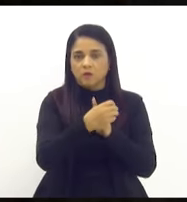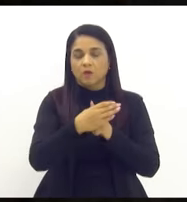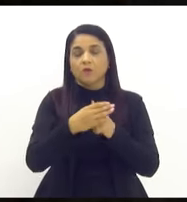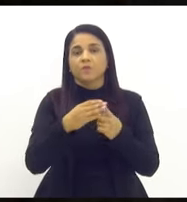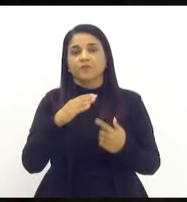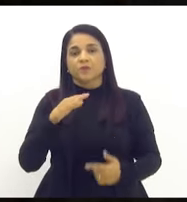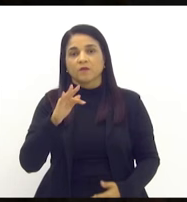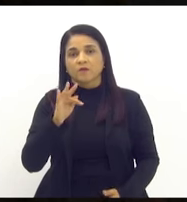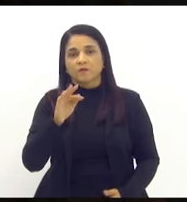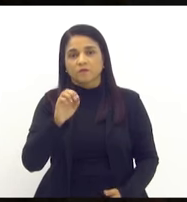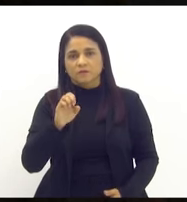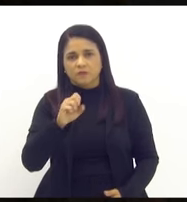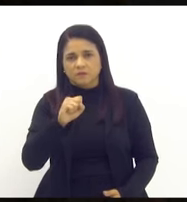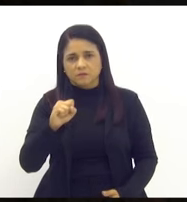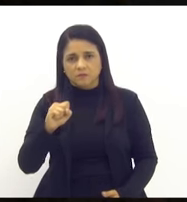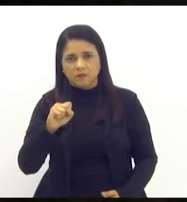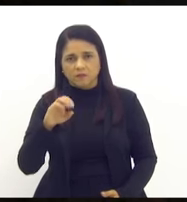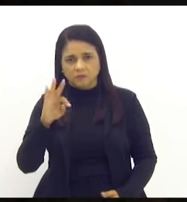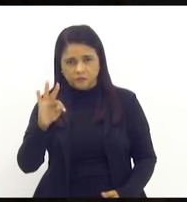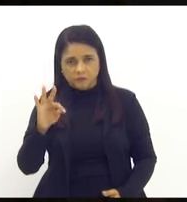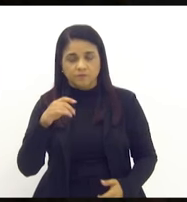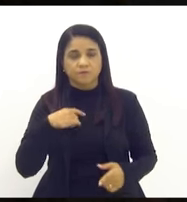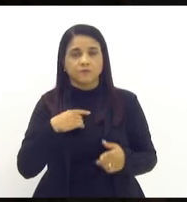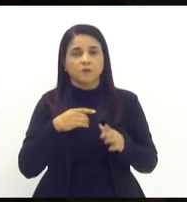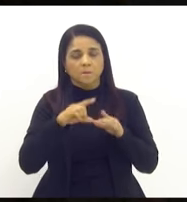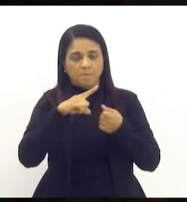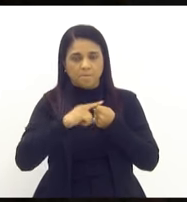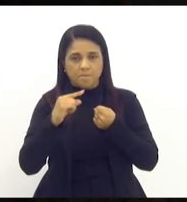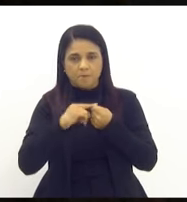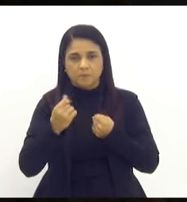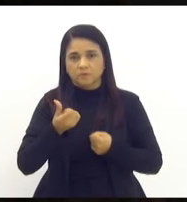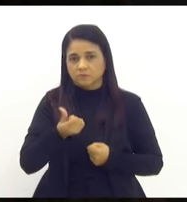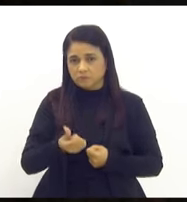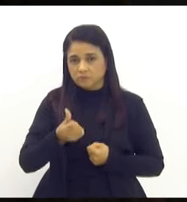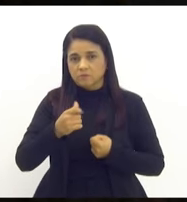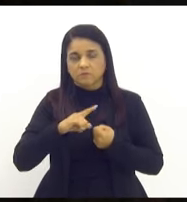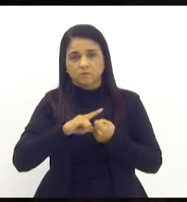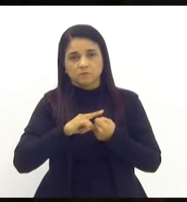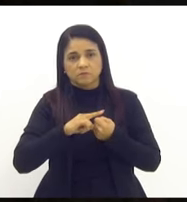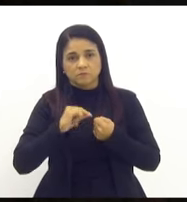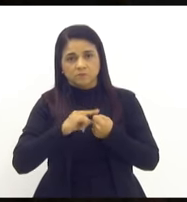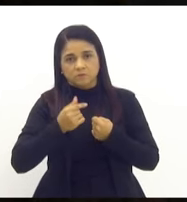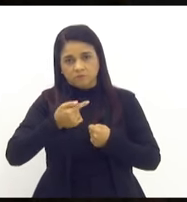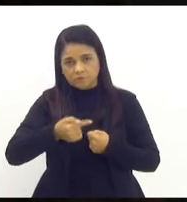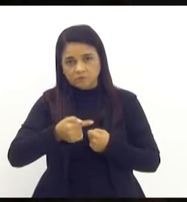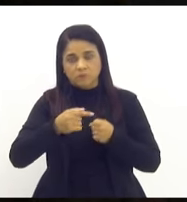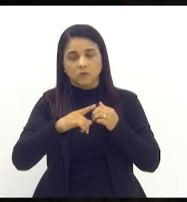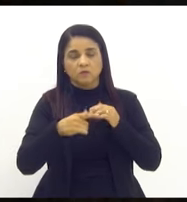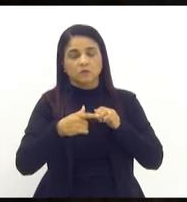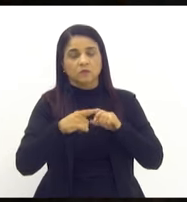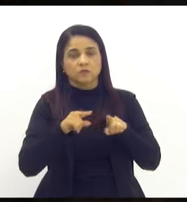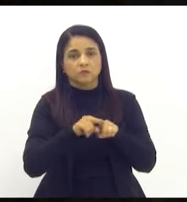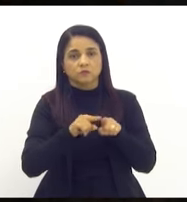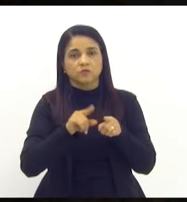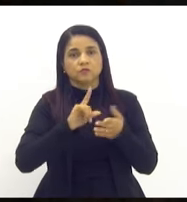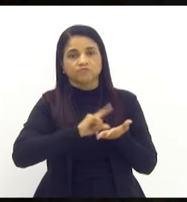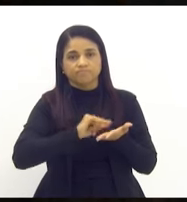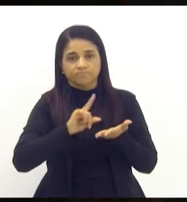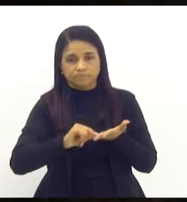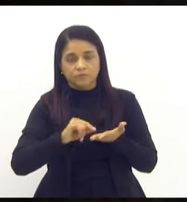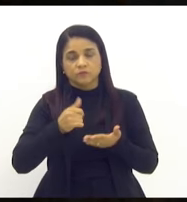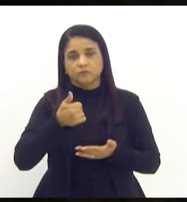termos dos parágrafos 6 e s do artigo 183 da Constituição do Estado do Rio de